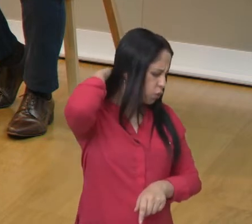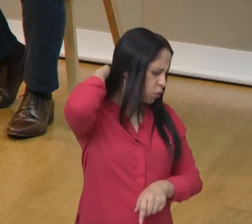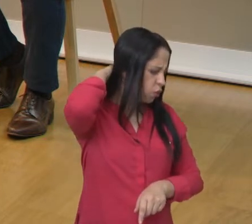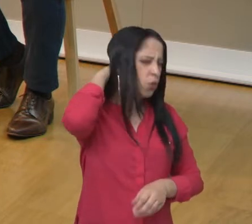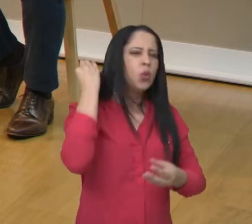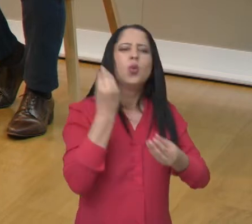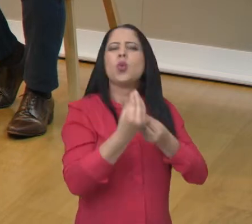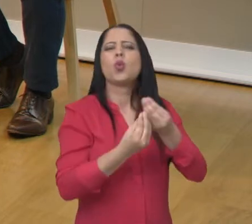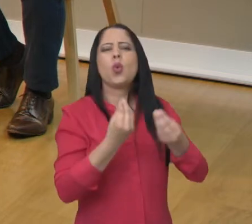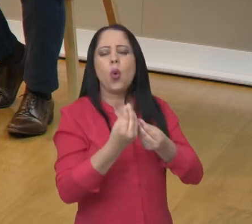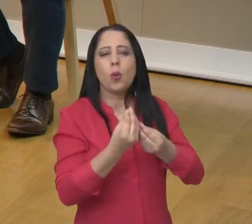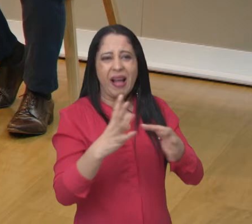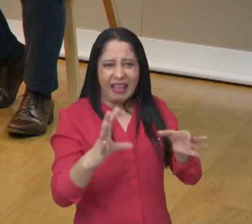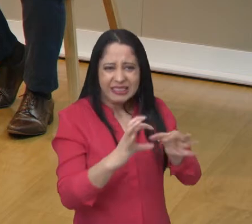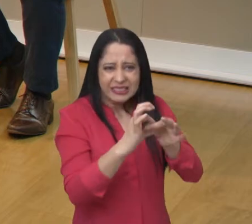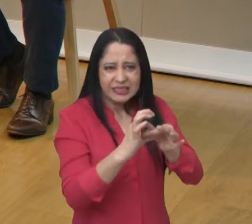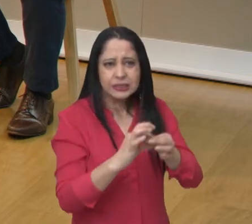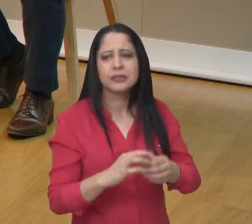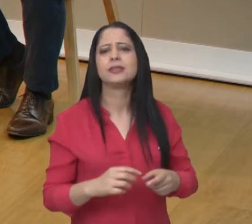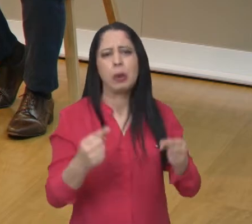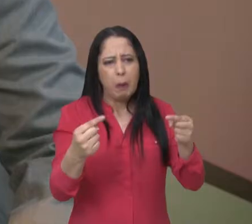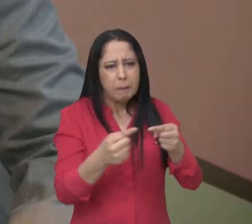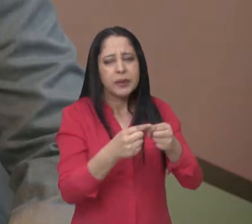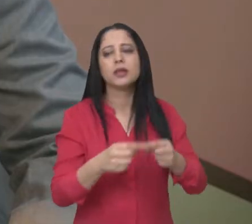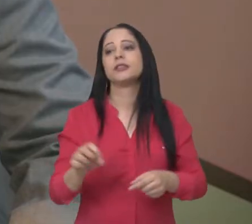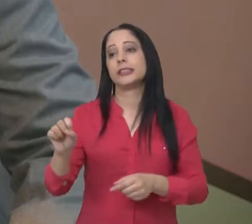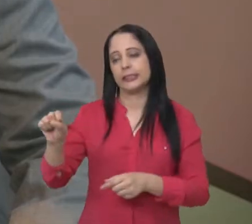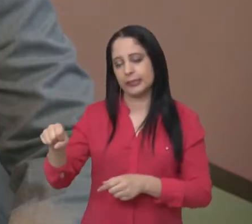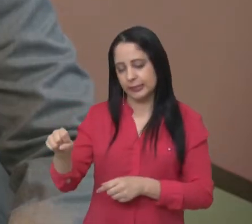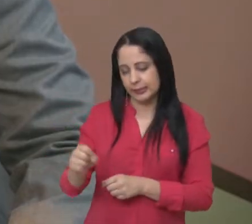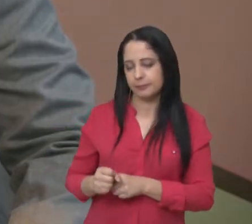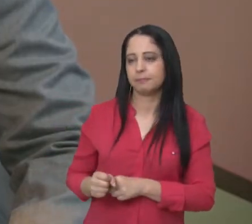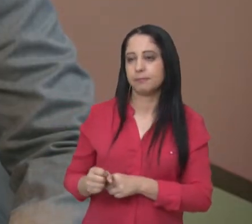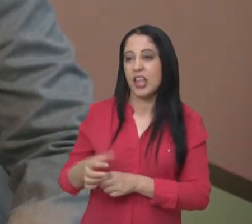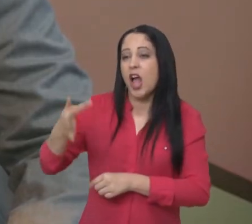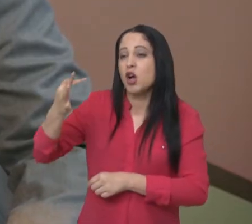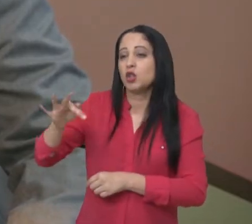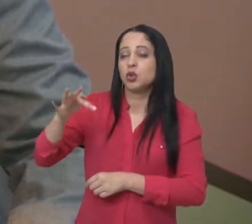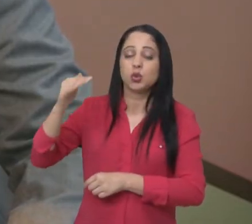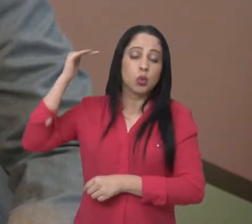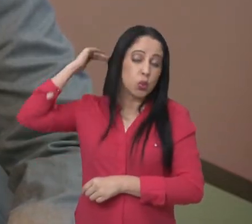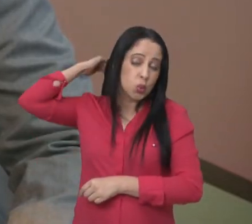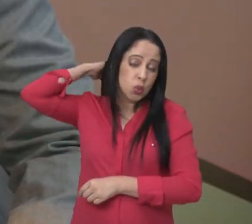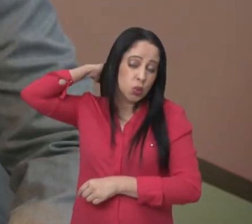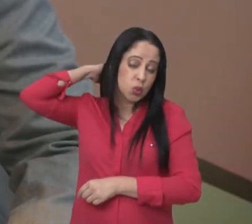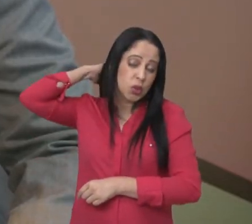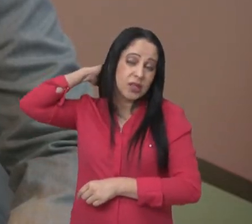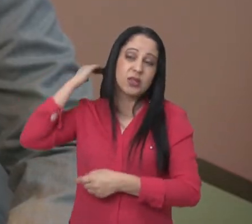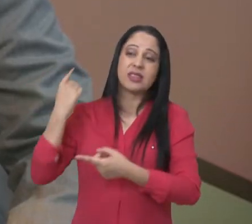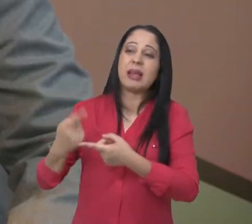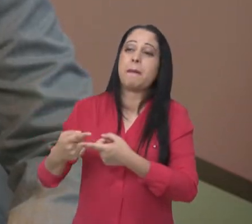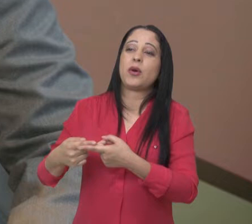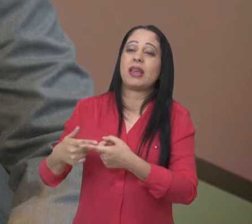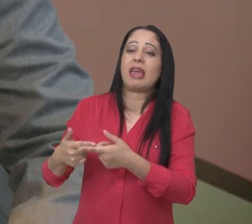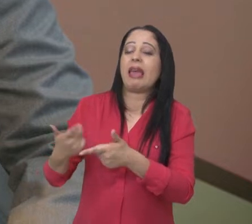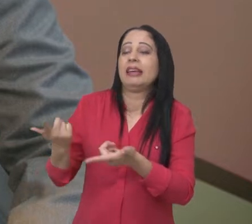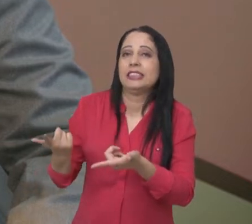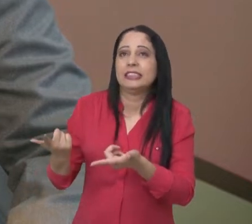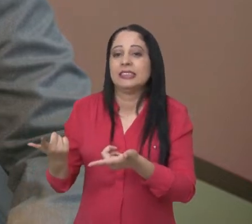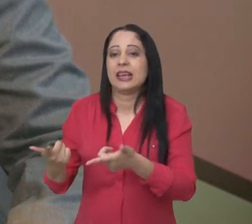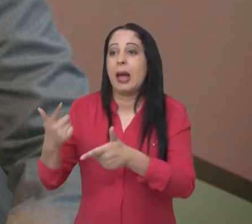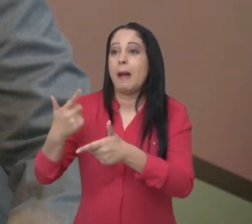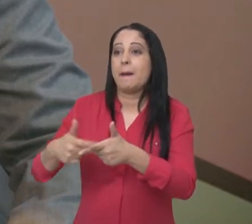Está tudo ligado ali, né? Sim, sim. As dores na nuca podem estar relacionadas principalmente com os problemas da doenças da